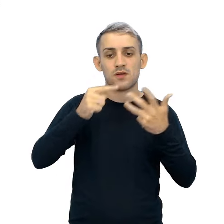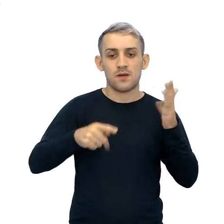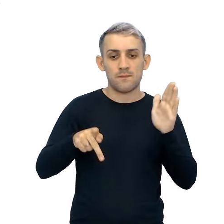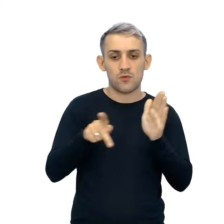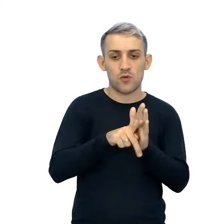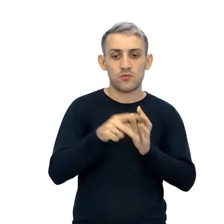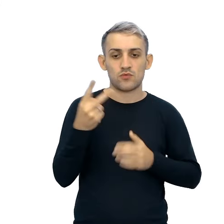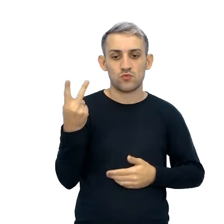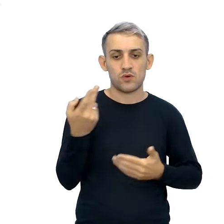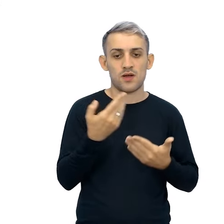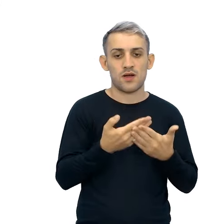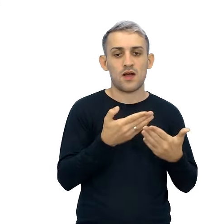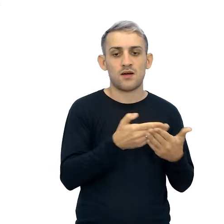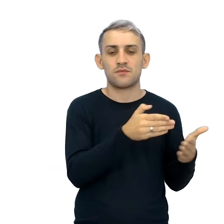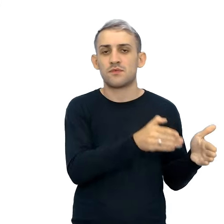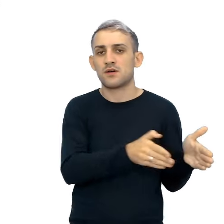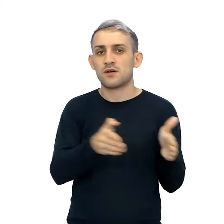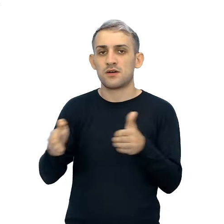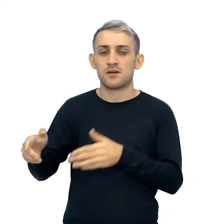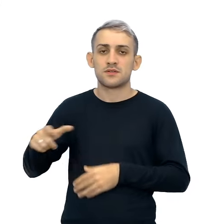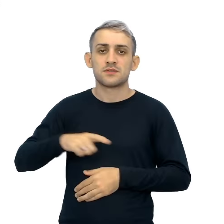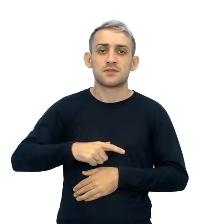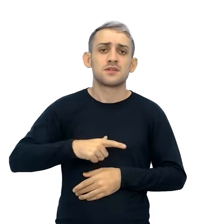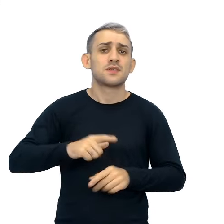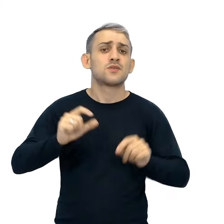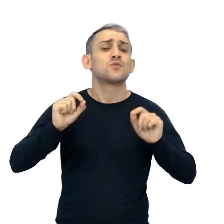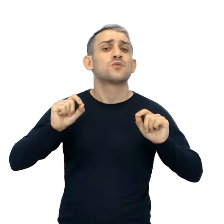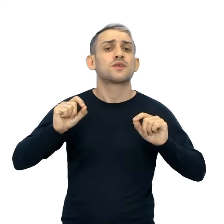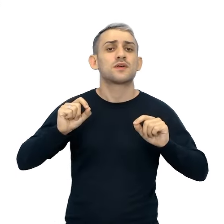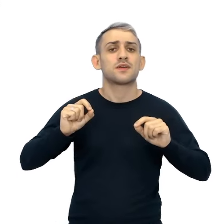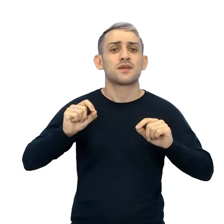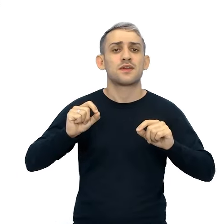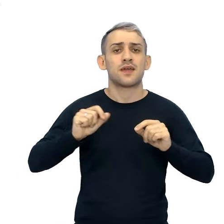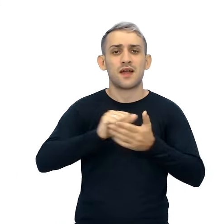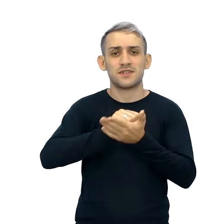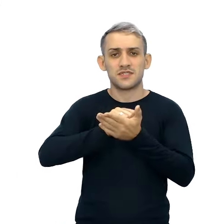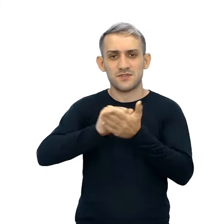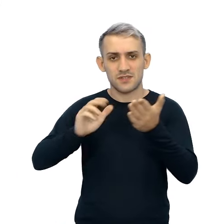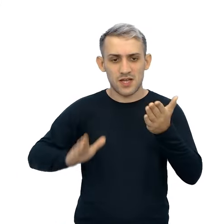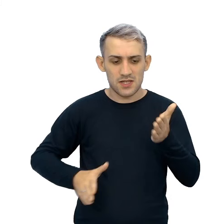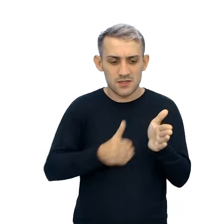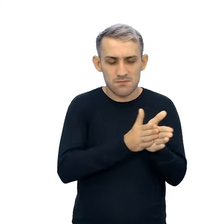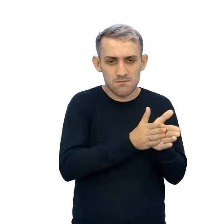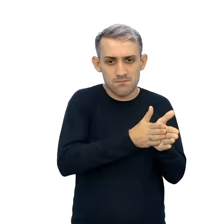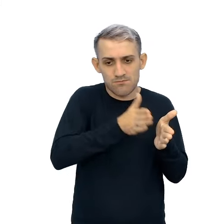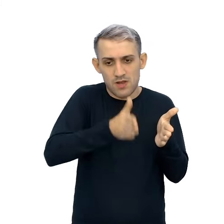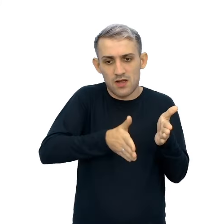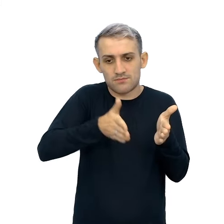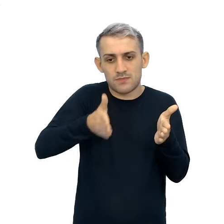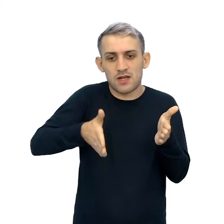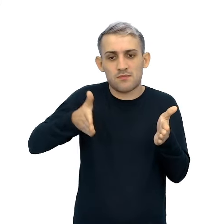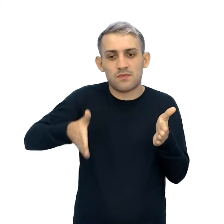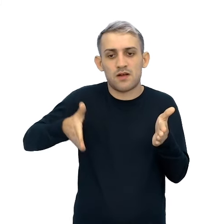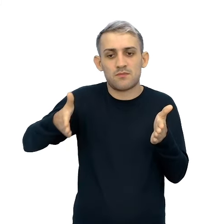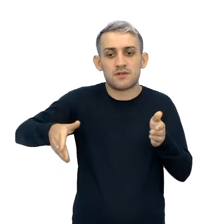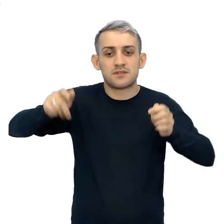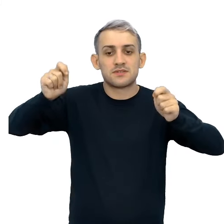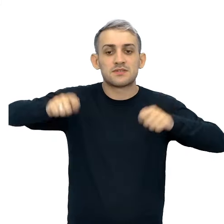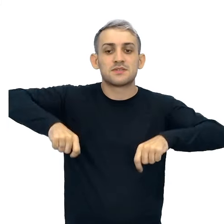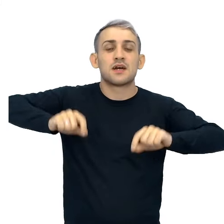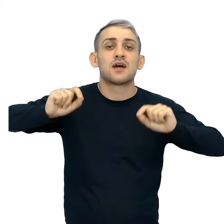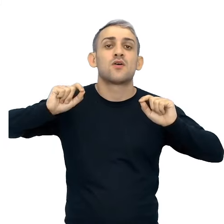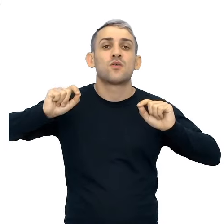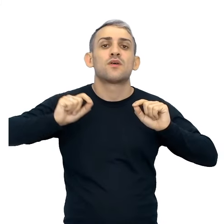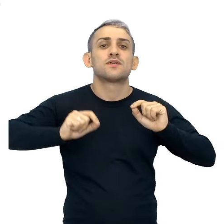aulas conjugadas, elas propõem uma sequência de atividades que vão culminar